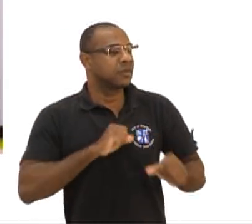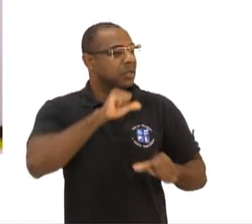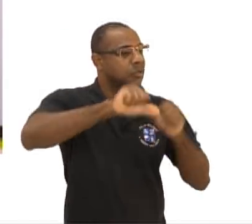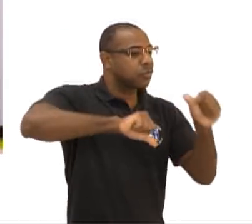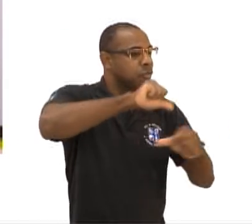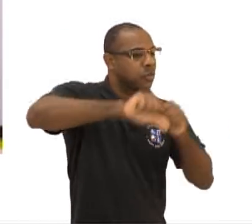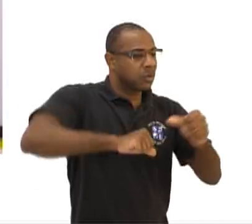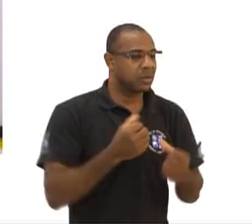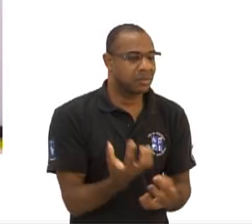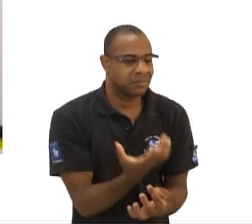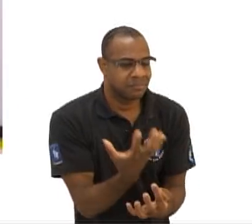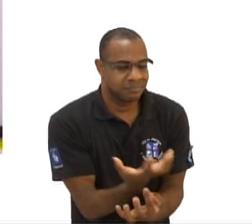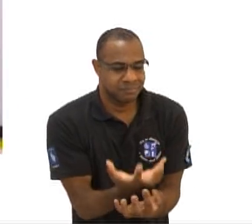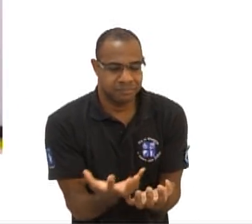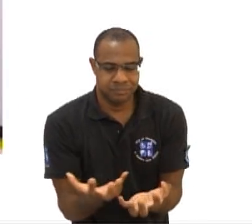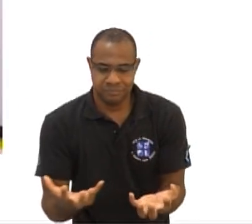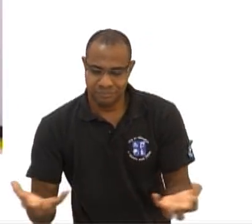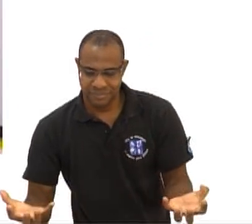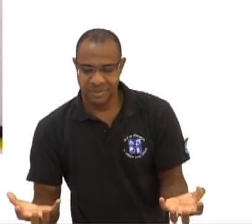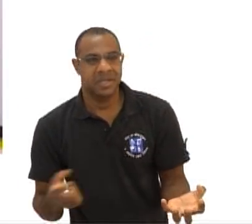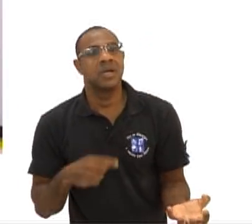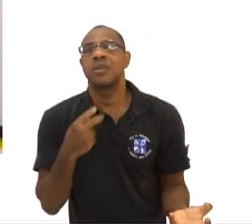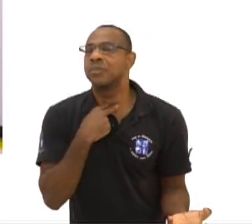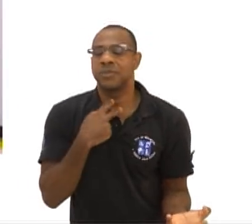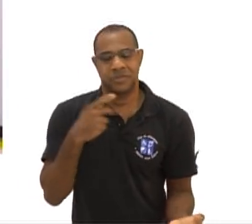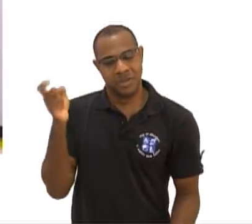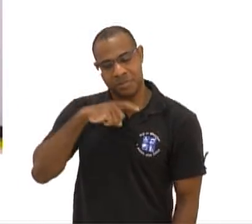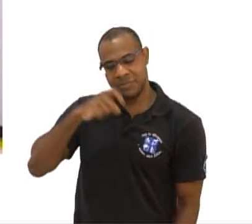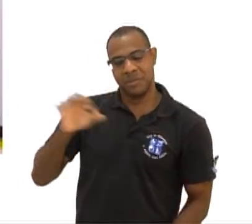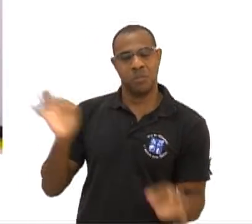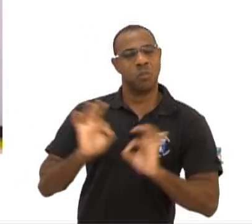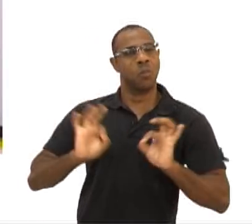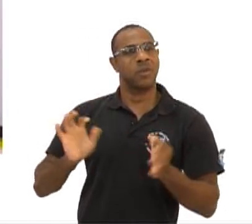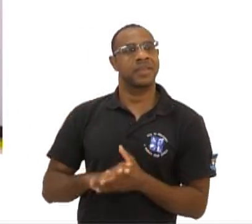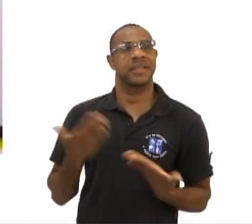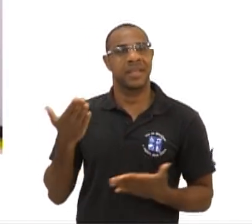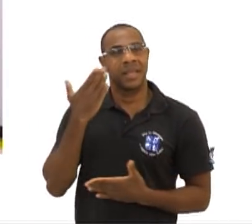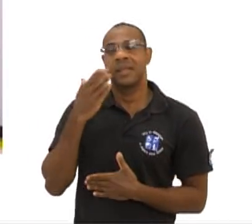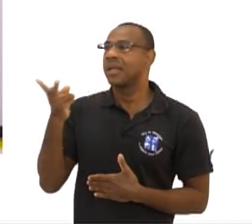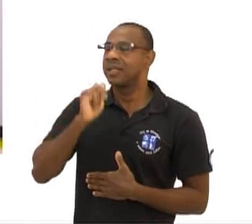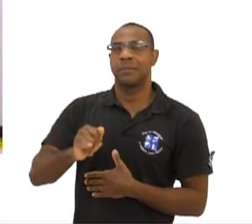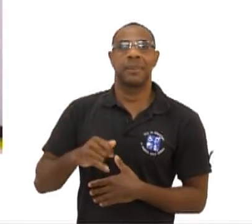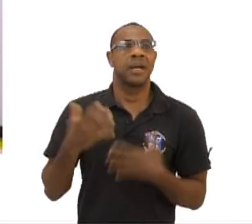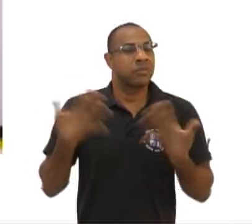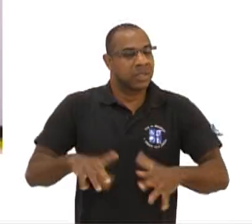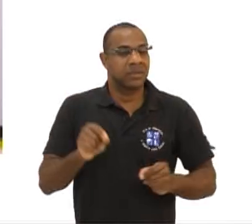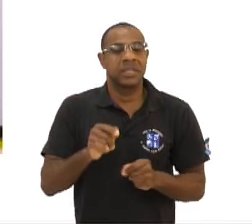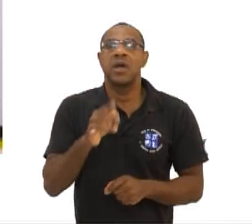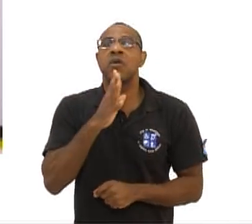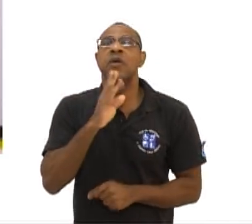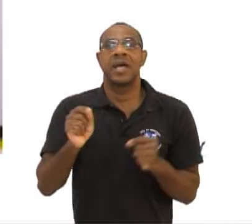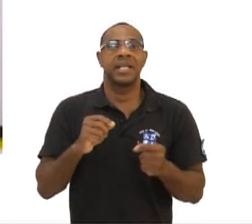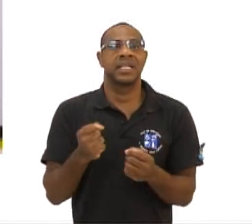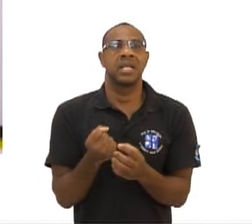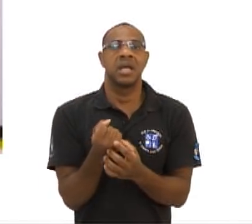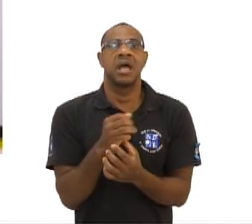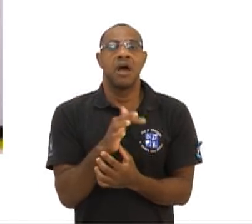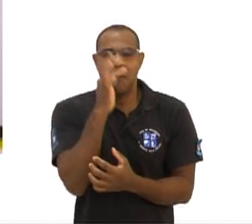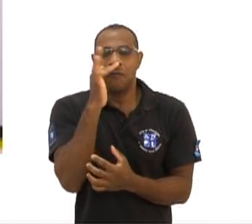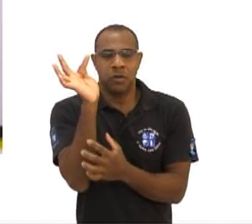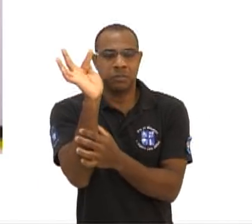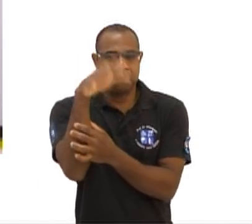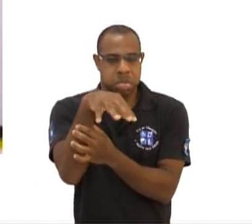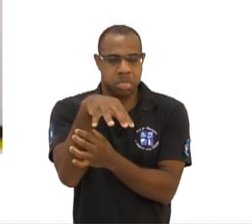as flores do jardim? Shana não podia mentir. Ele disse: mestre, é porque seu pai não quer que você conheça flores murchas,